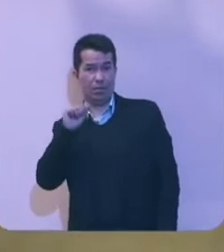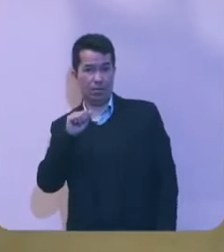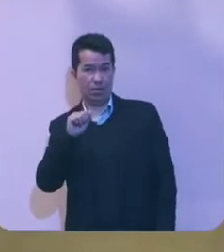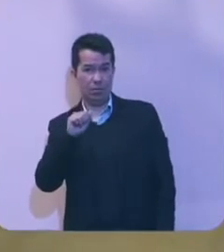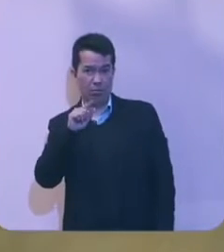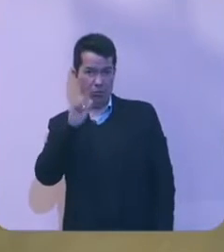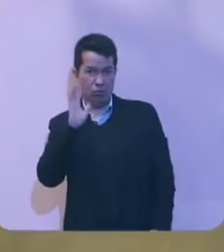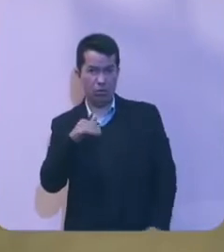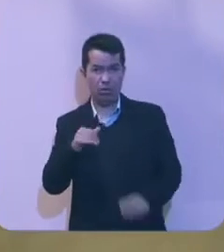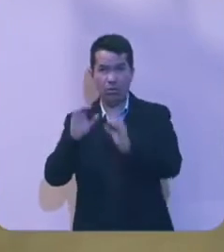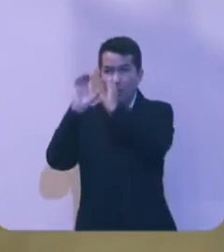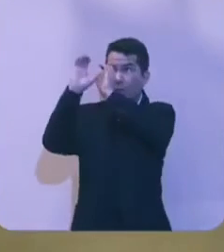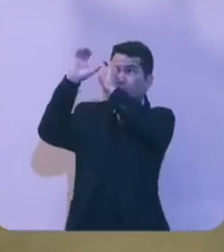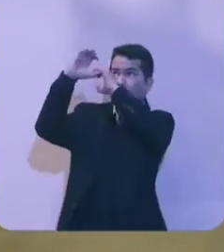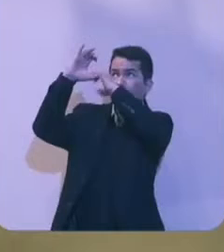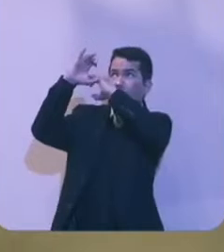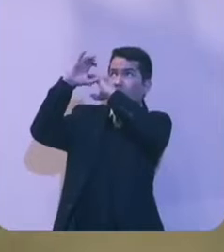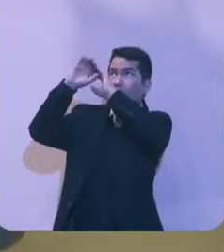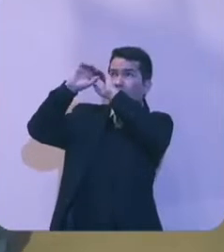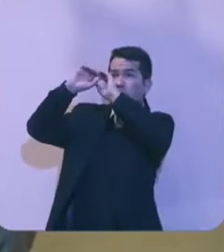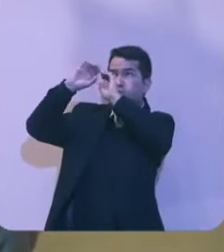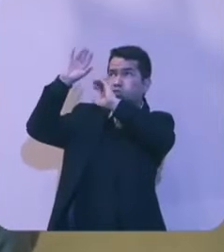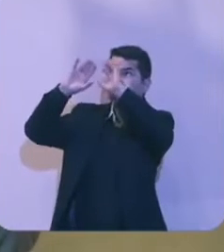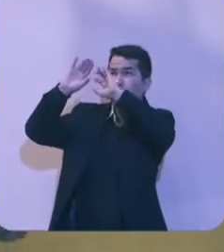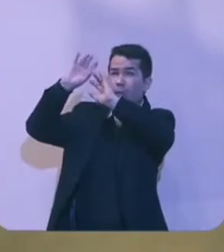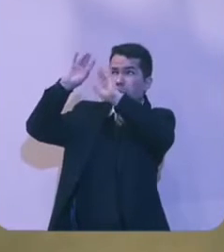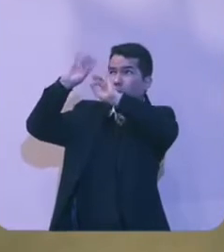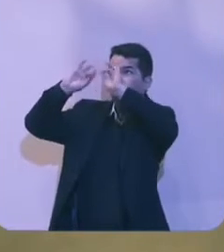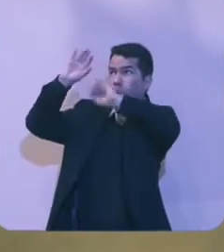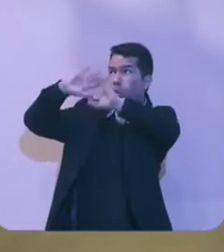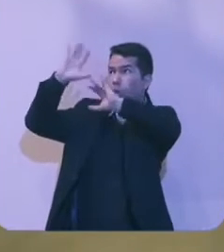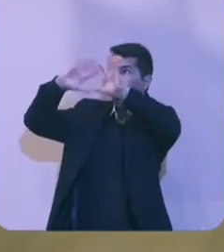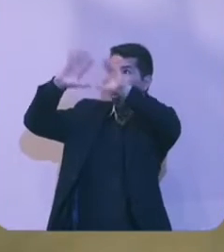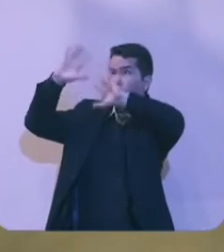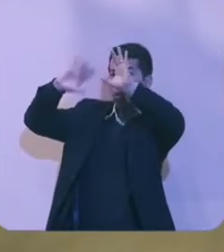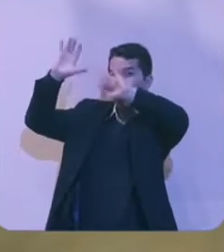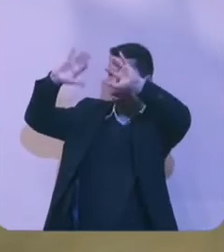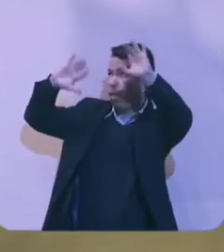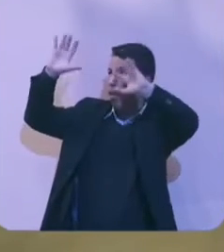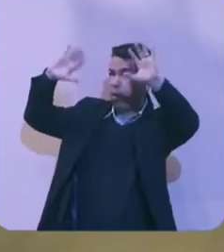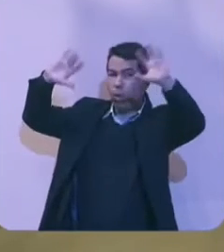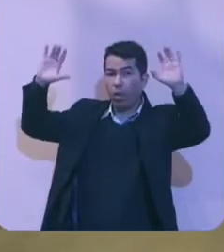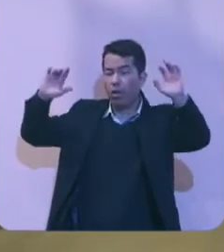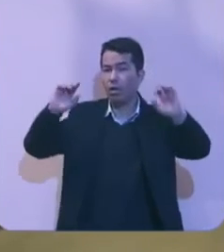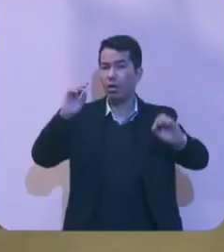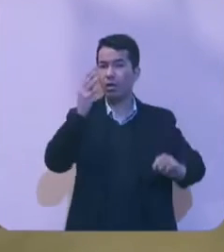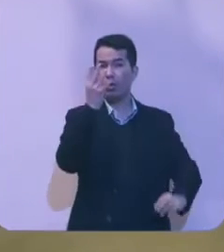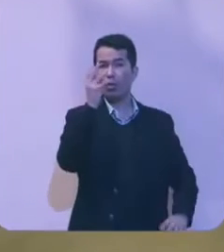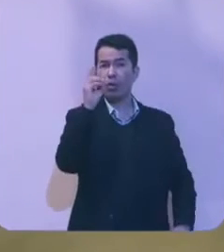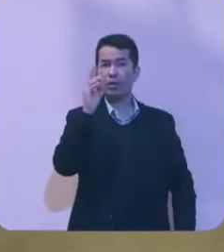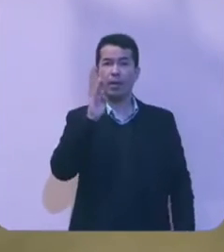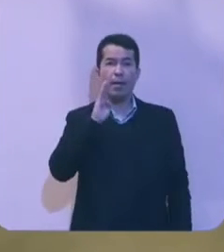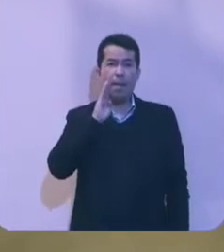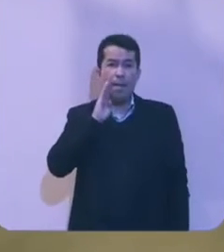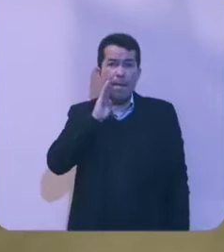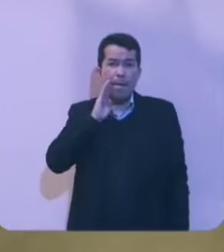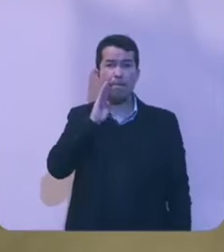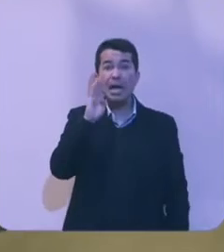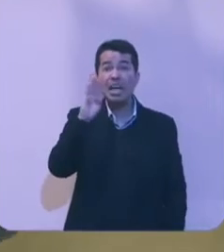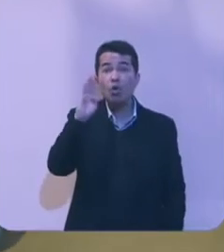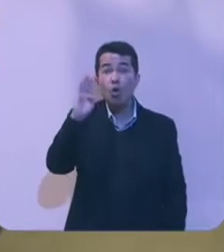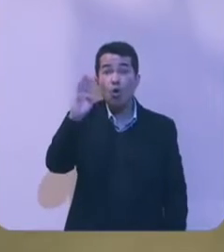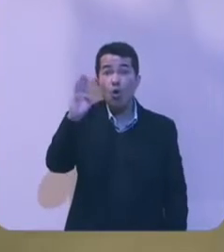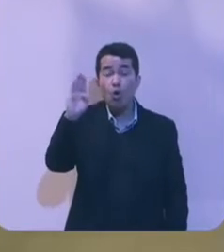universo pelo menos 40 bilhões de galáxias. Para pensar,